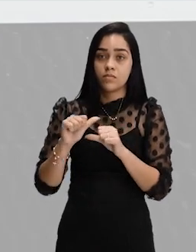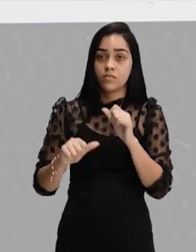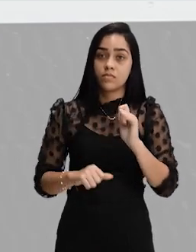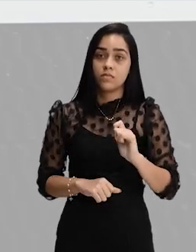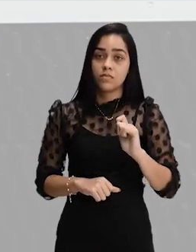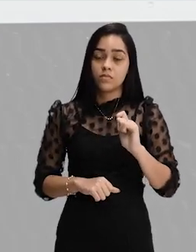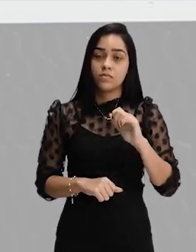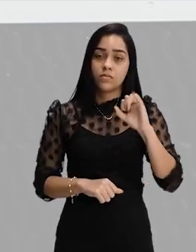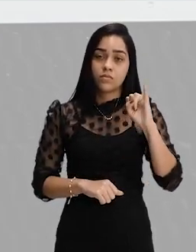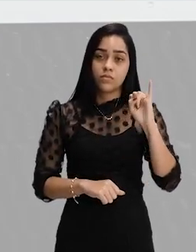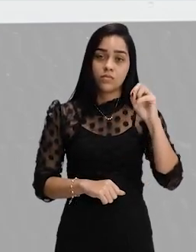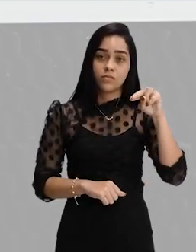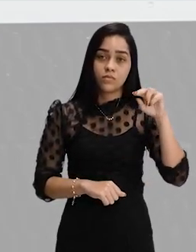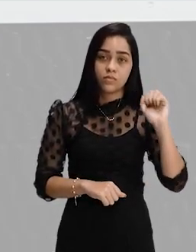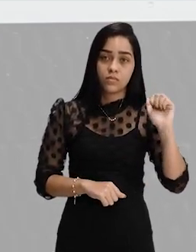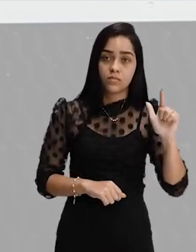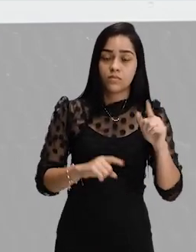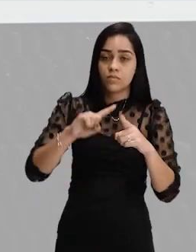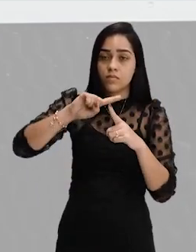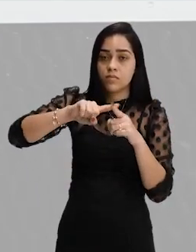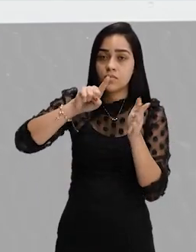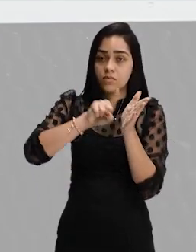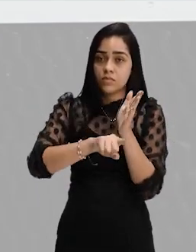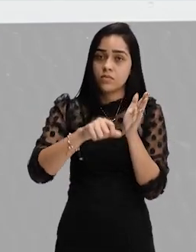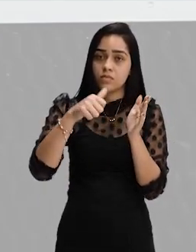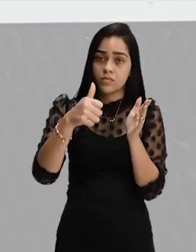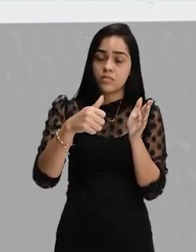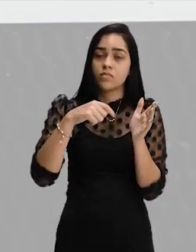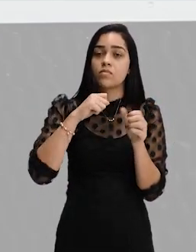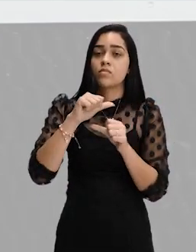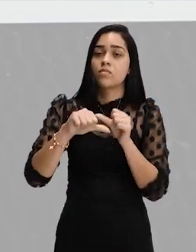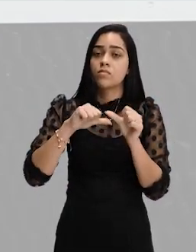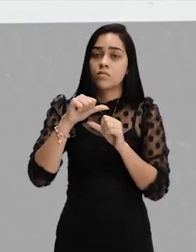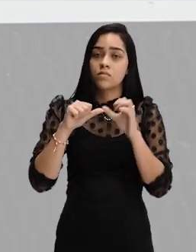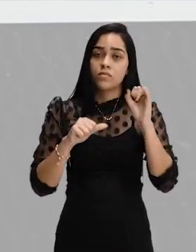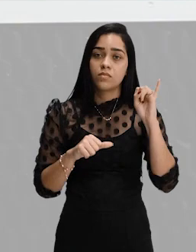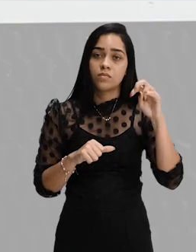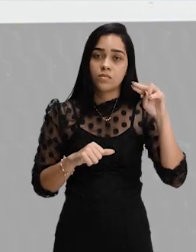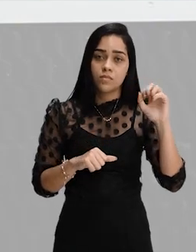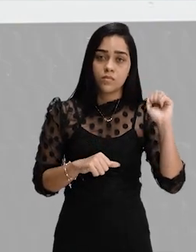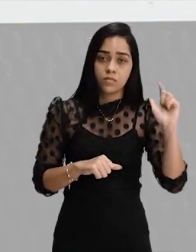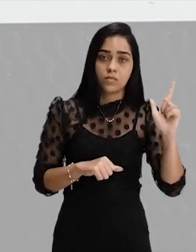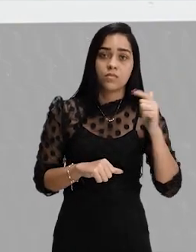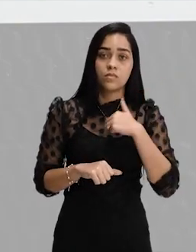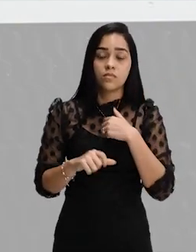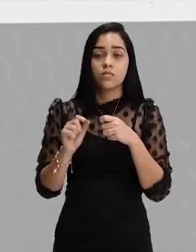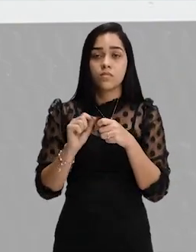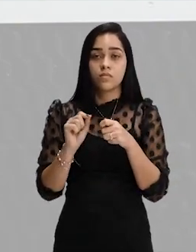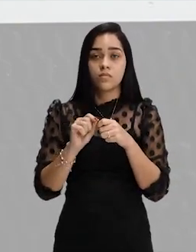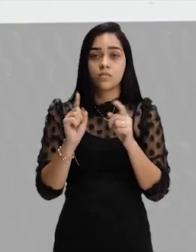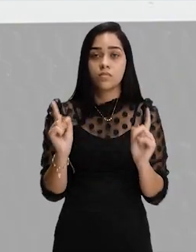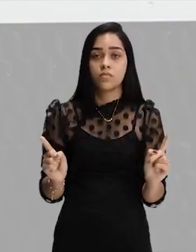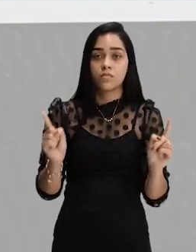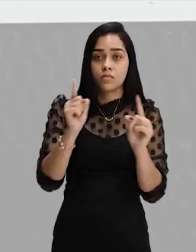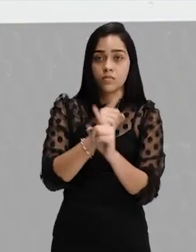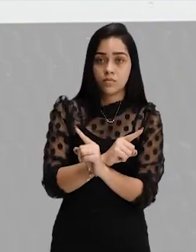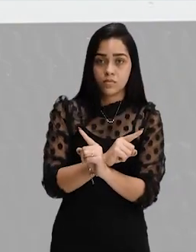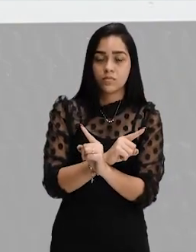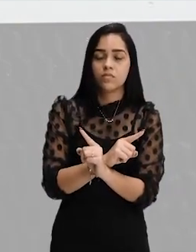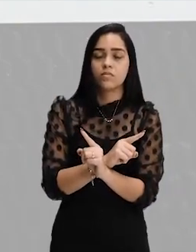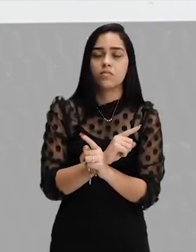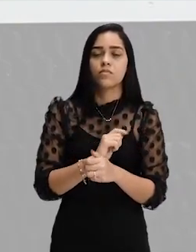sinal, eu faço a multiplicação por menos 1. Além de mudar o sinal dos termos, eu vou fazer a inversão do sentido